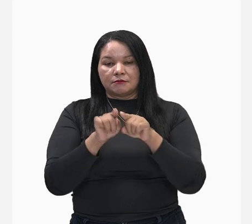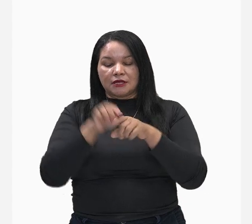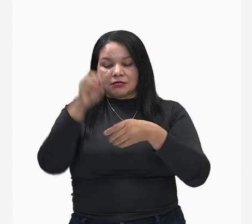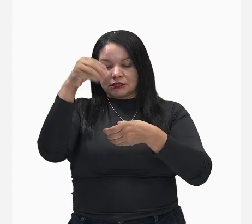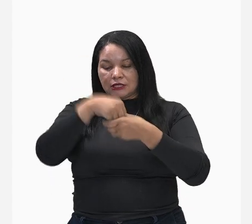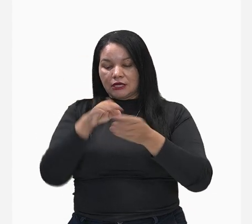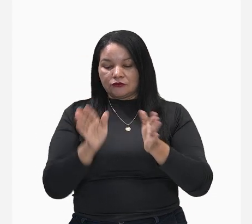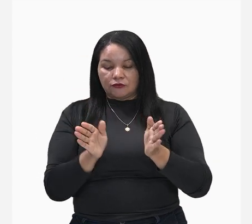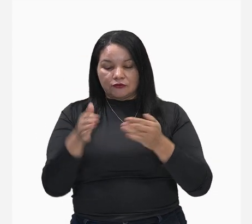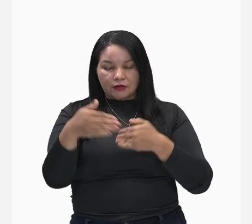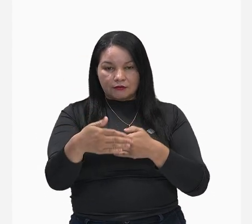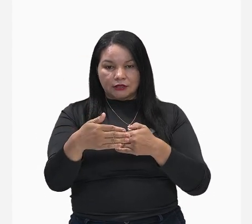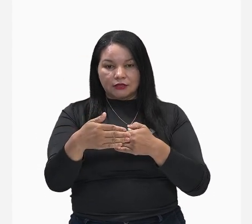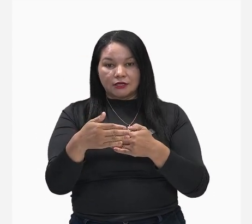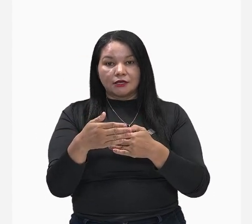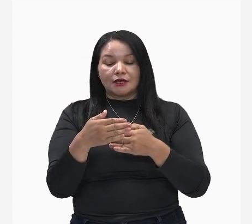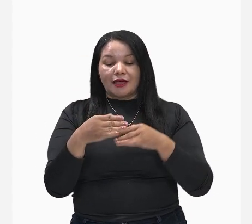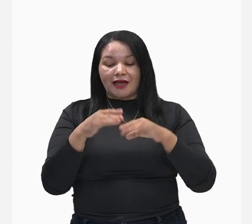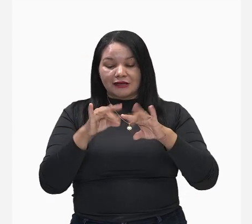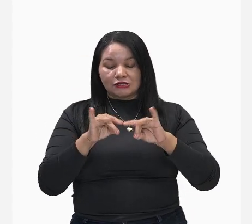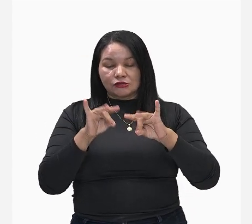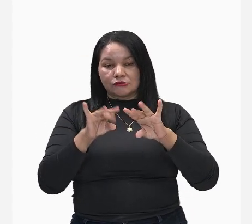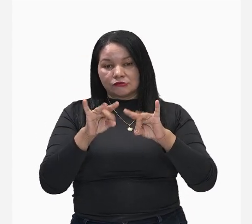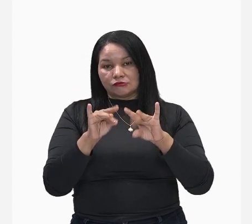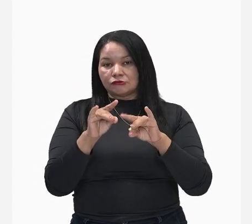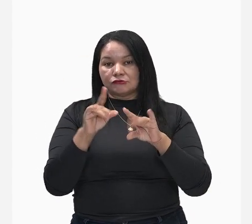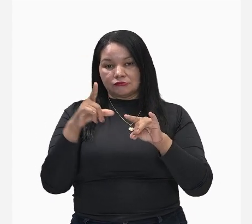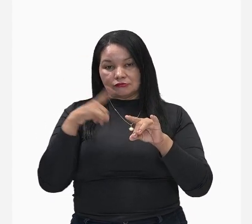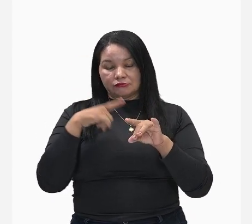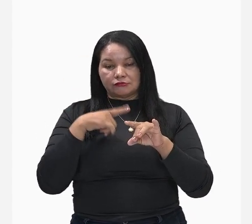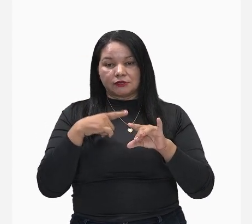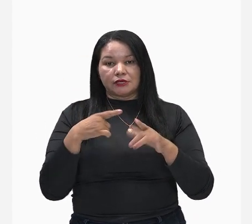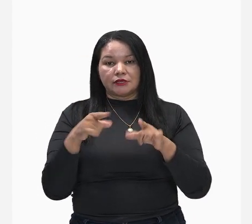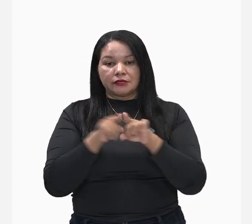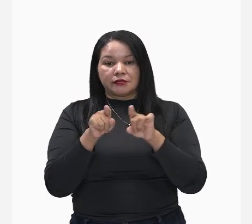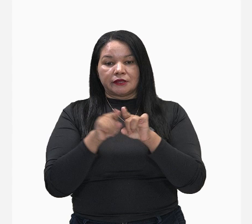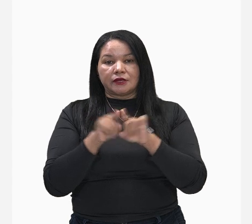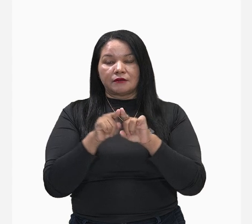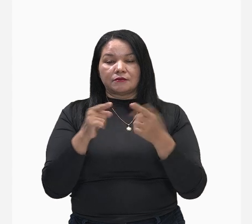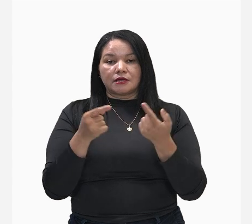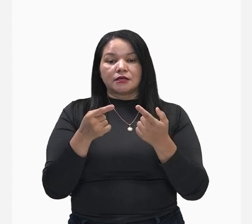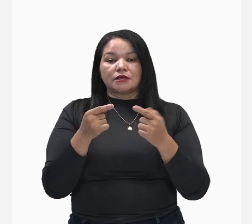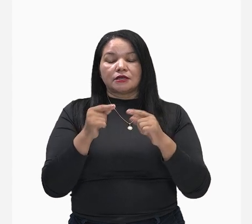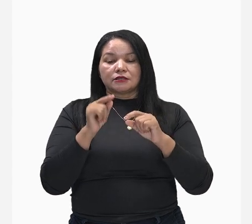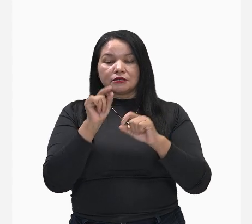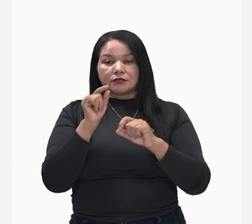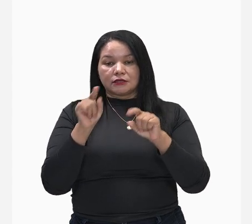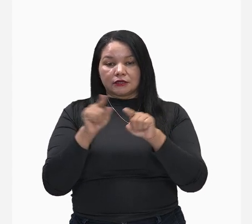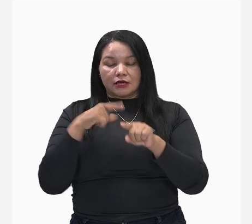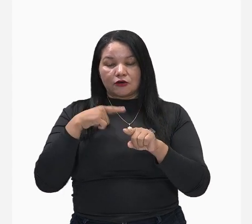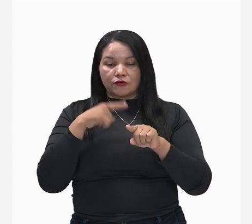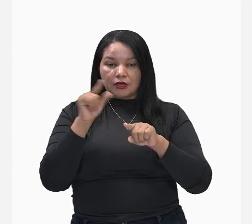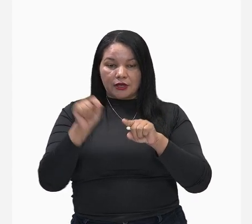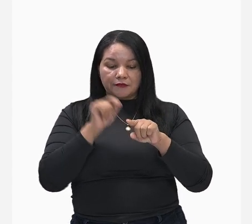que apresentarão soluções iônicas, ou seja, elementos carregados negativamente ou positivamente,